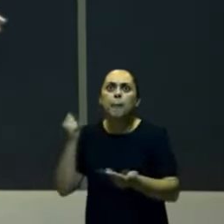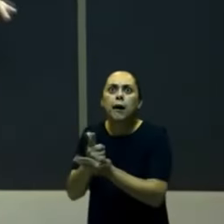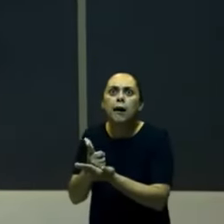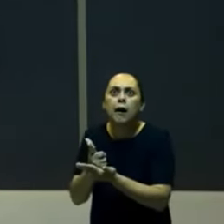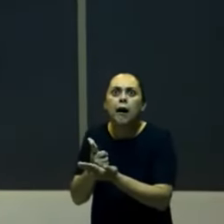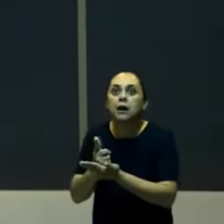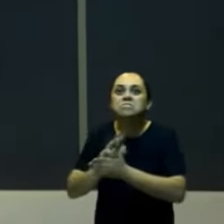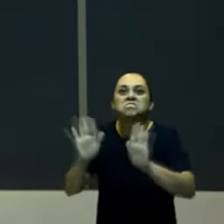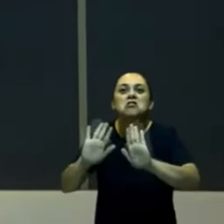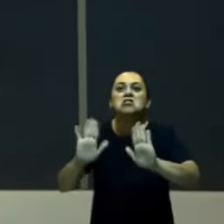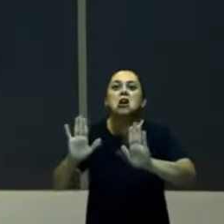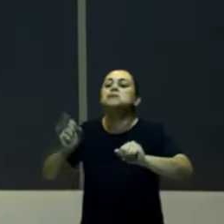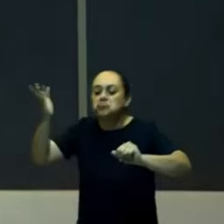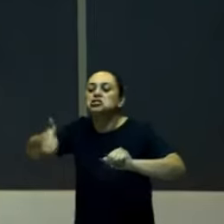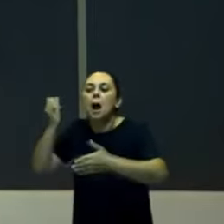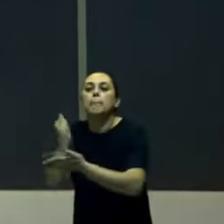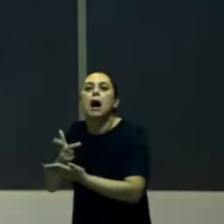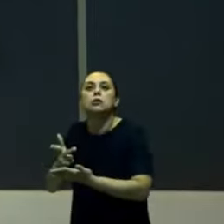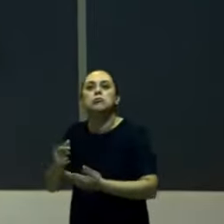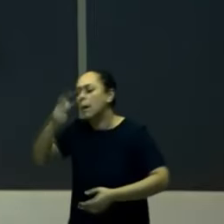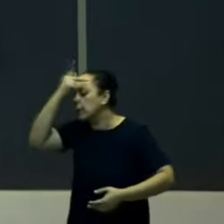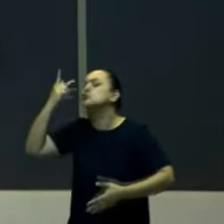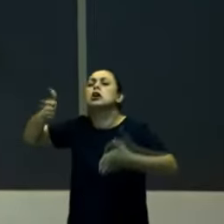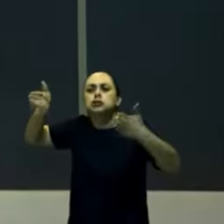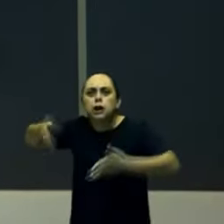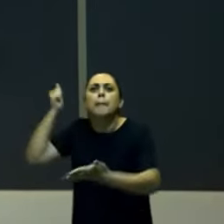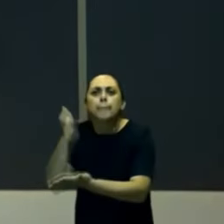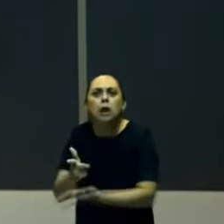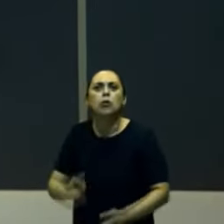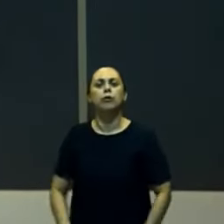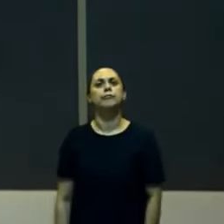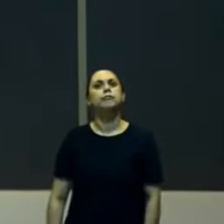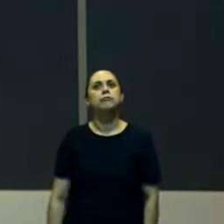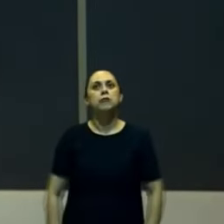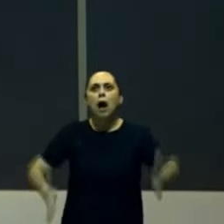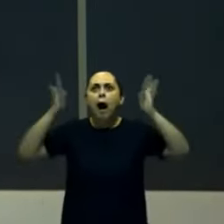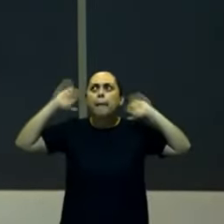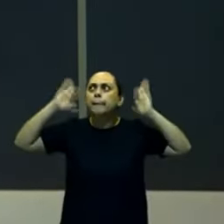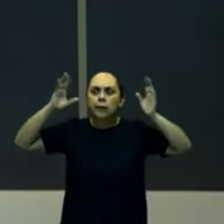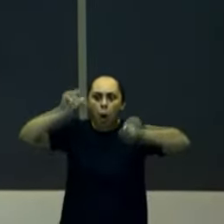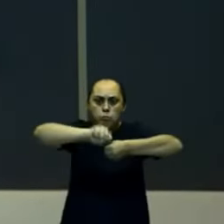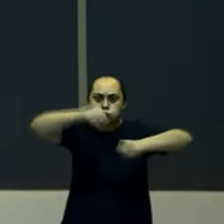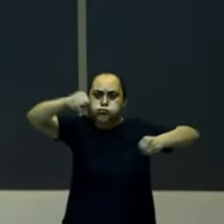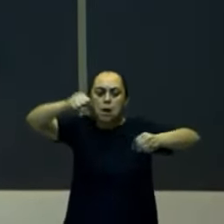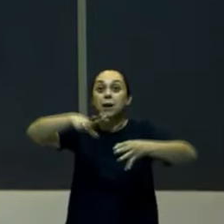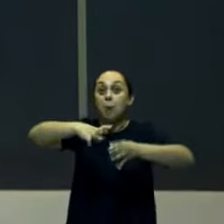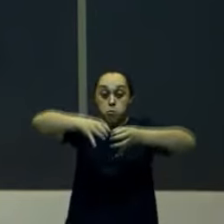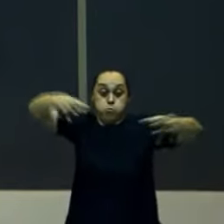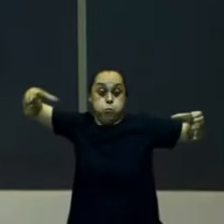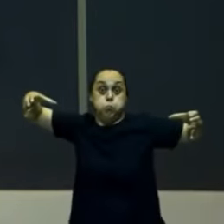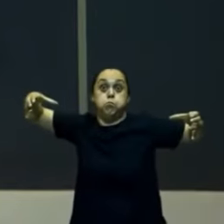Quantos sacos são? Não, é o irmão não. A pessoa mandou doar o caminhão fechado de cimento.